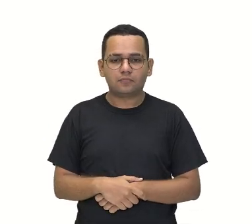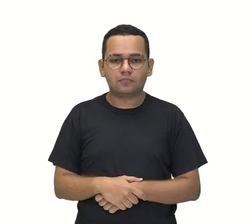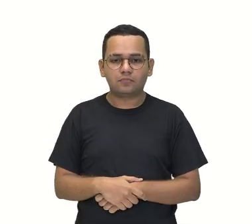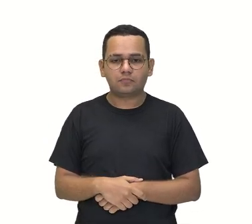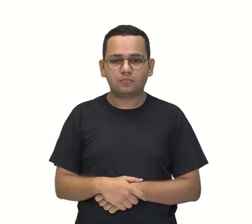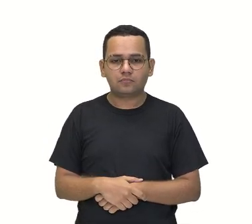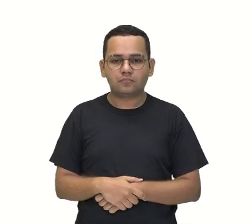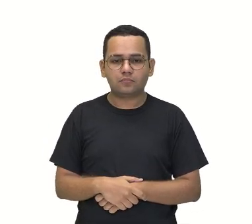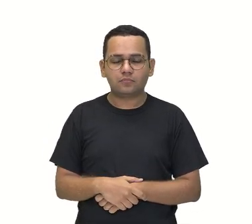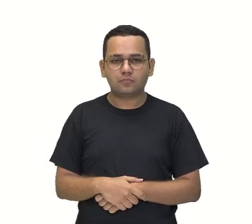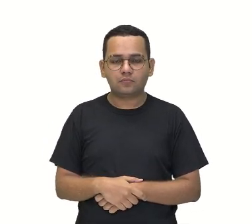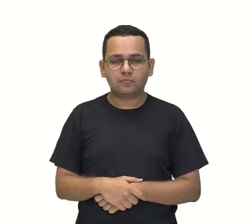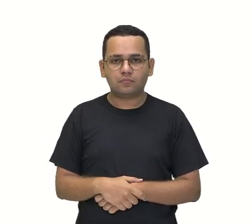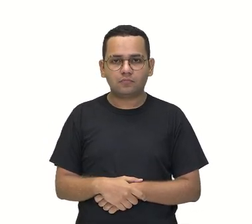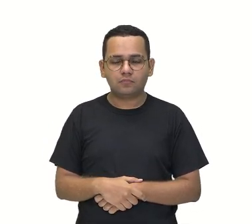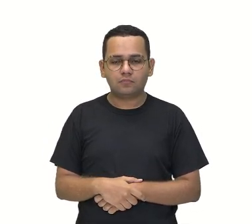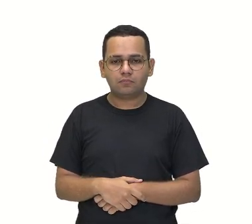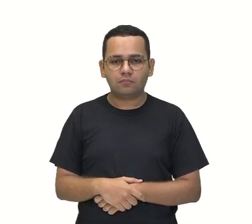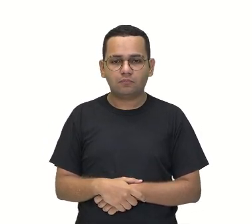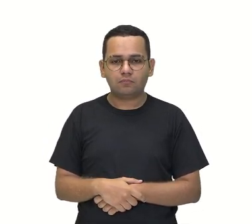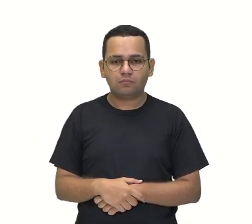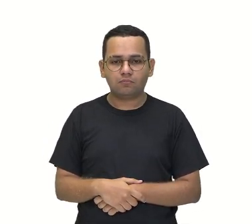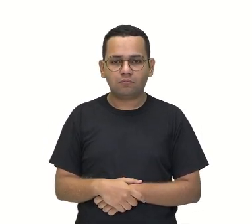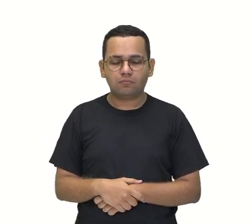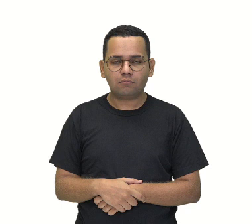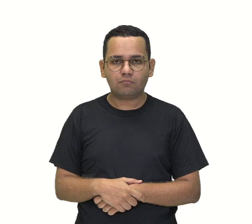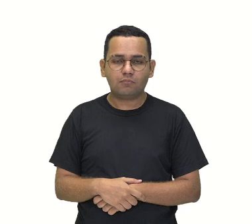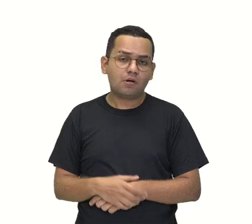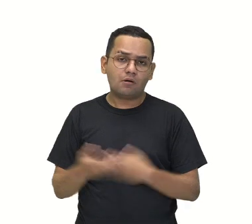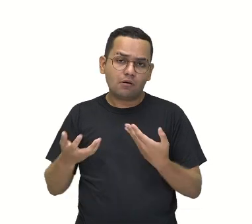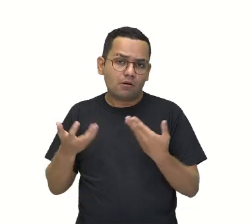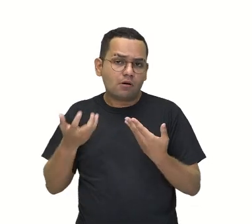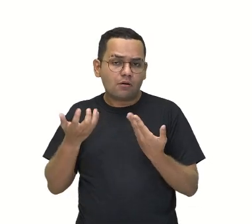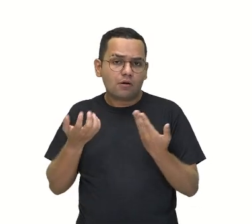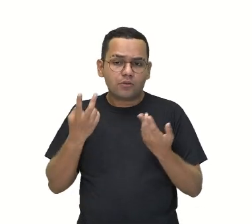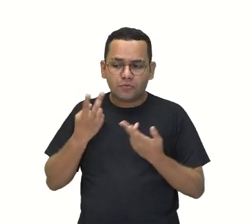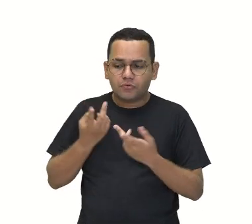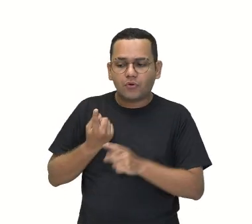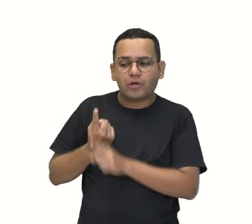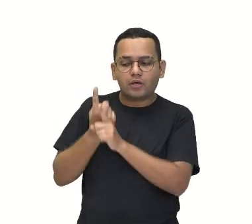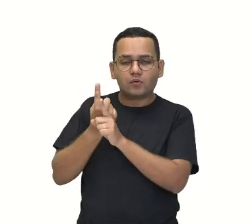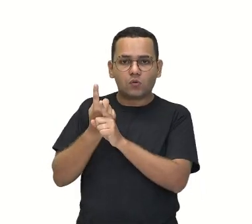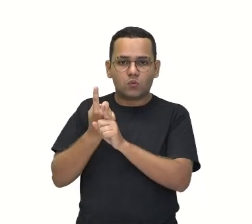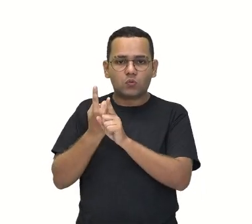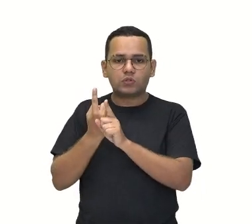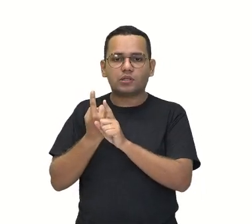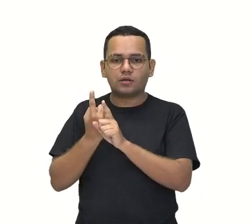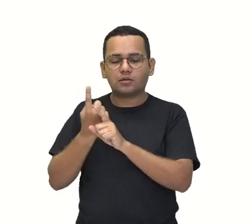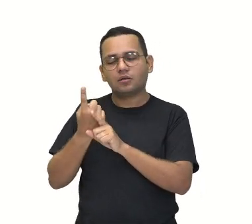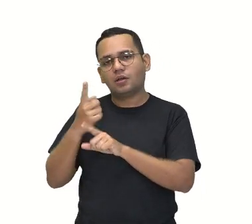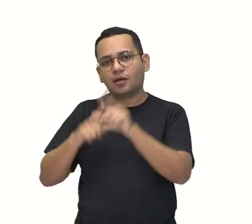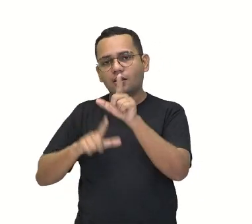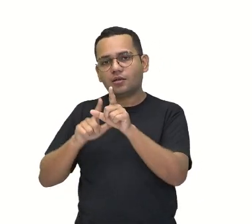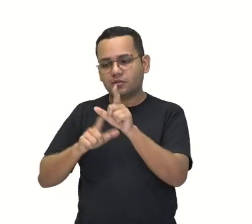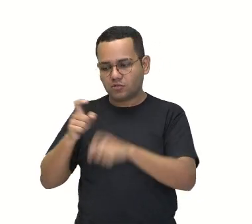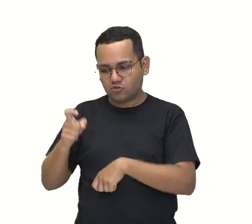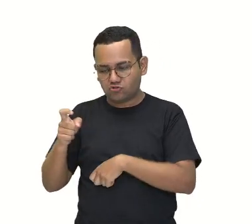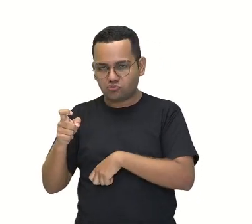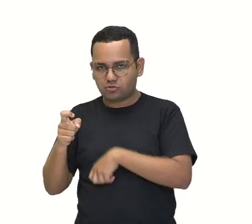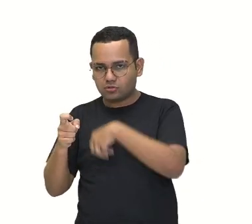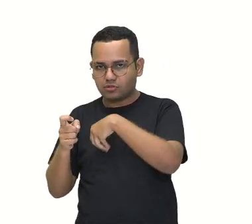A equação reduzida. E aí é só identificar lá o m, né? Que é quem acompanha o x. A